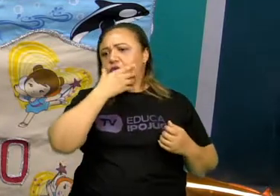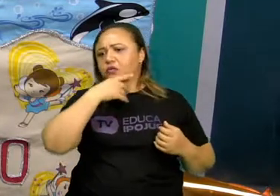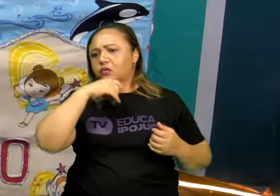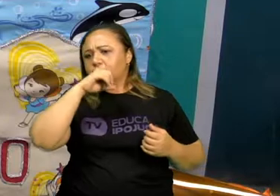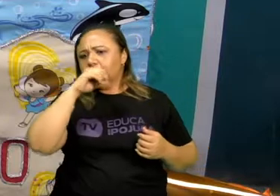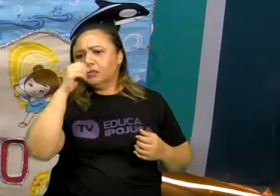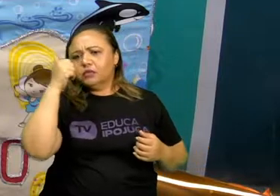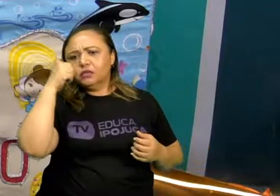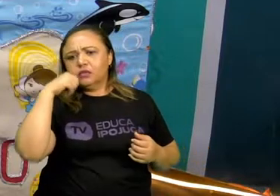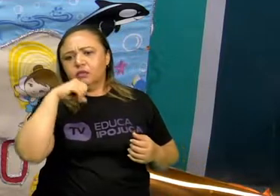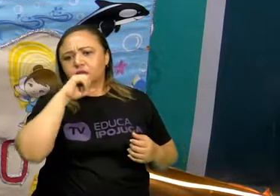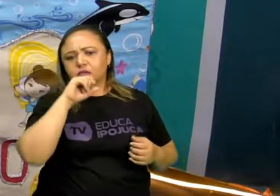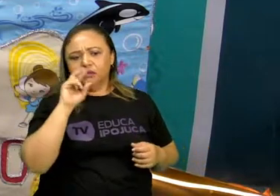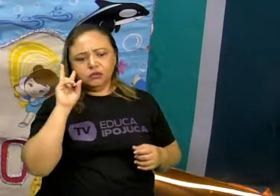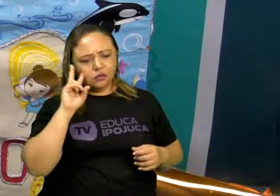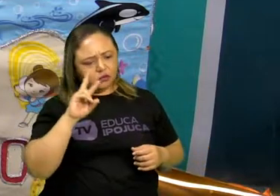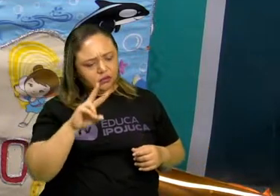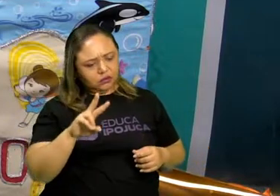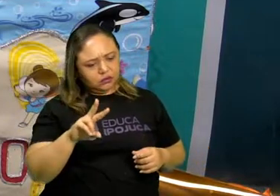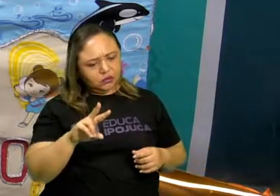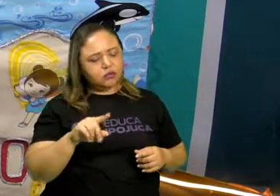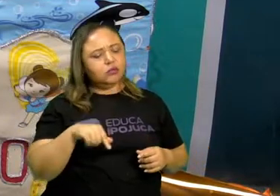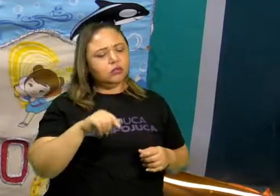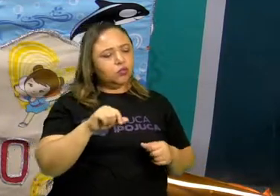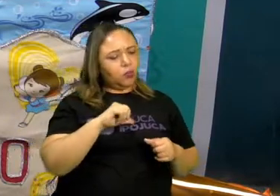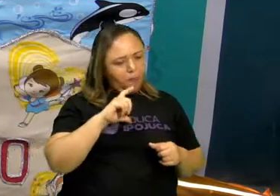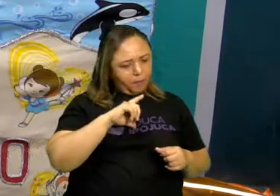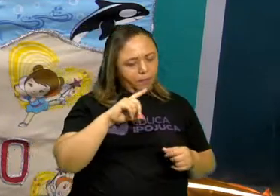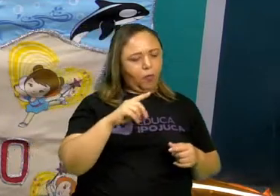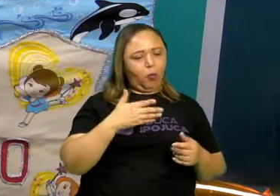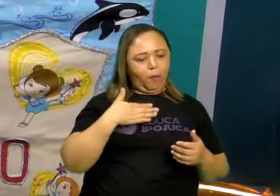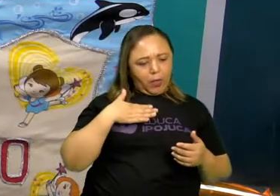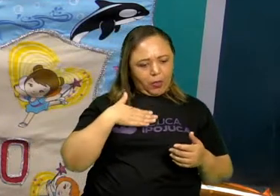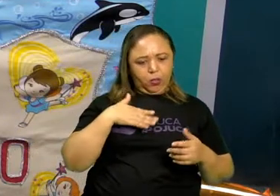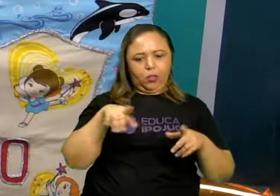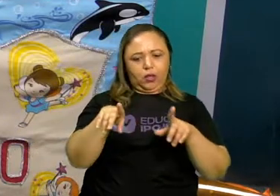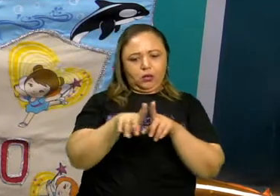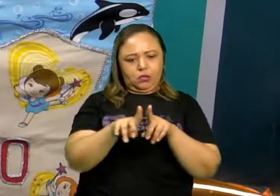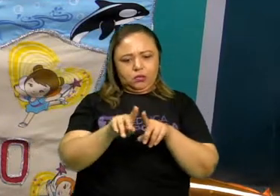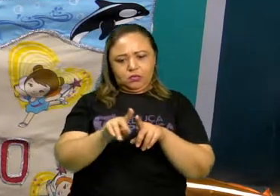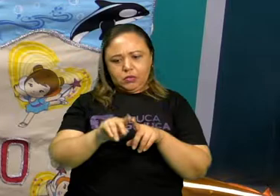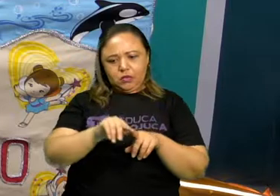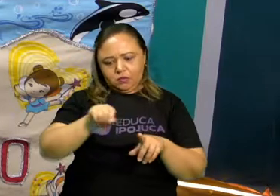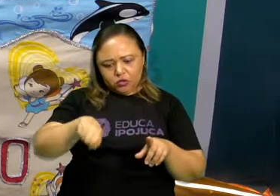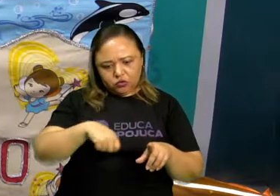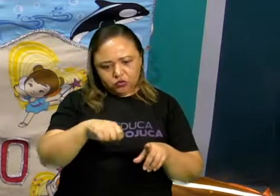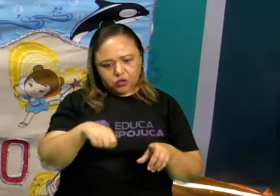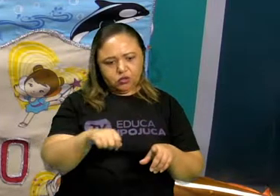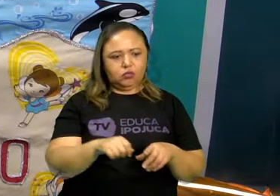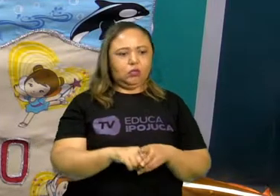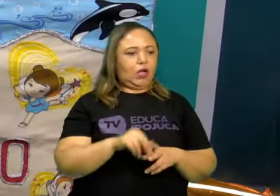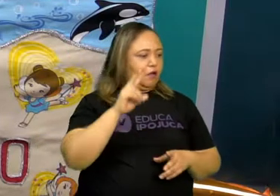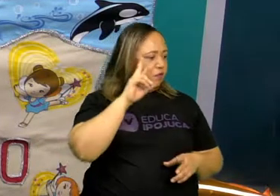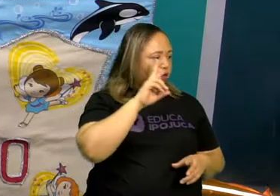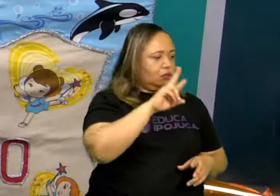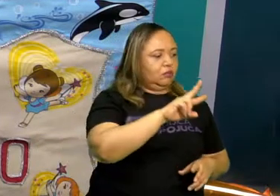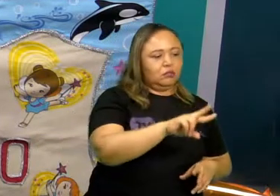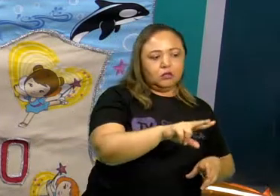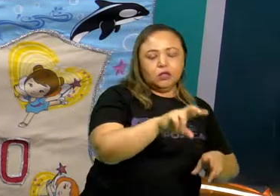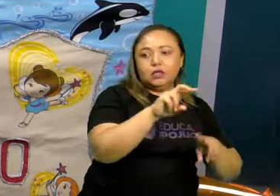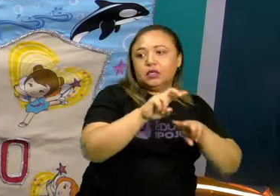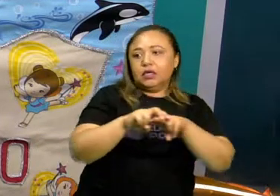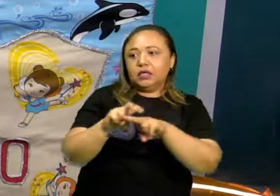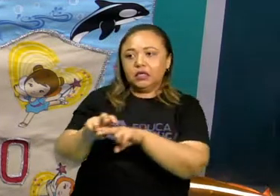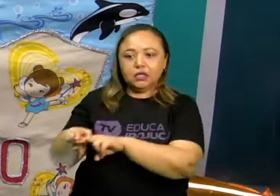e a mamãe ursa também disse, oxente, mexeram também no meu mingau. Foram ver a cadeira.